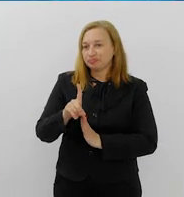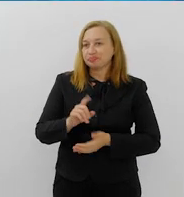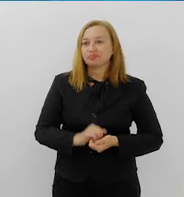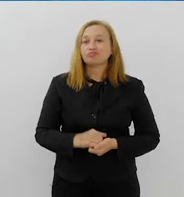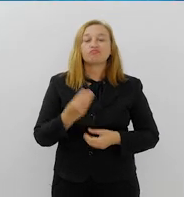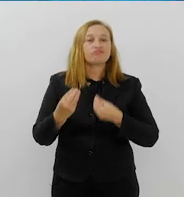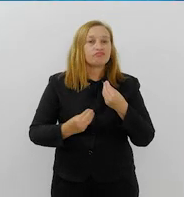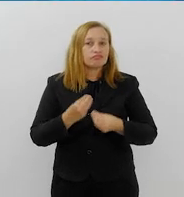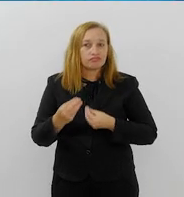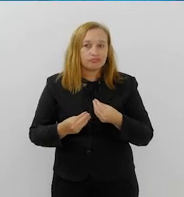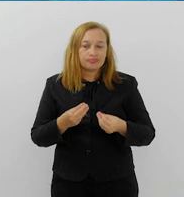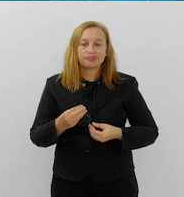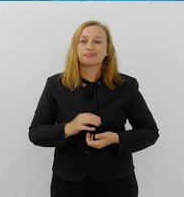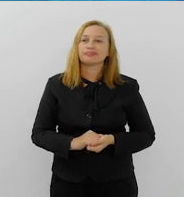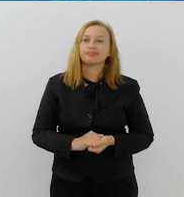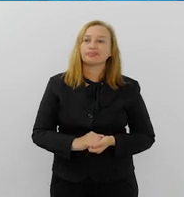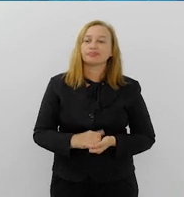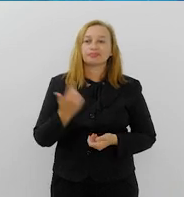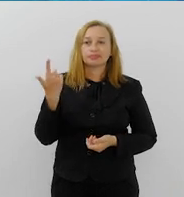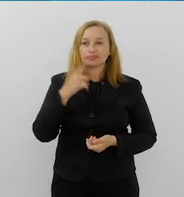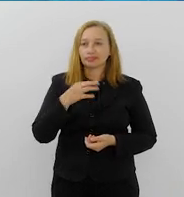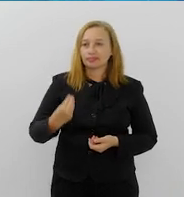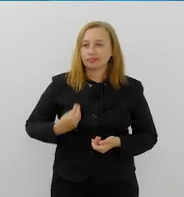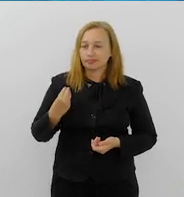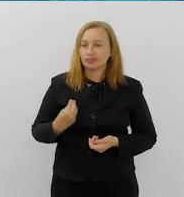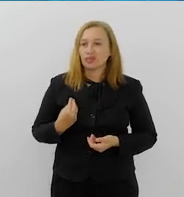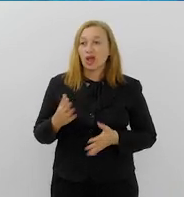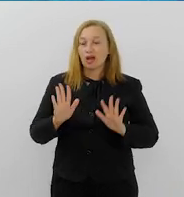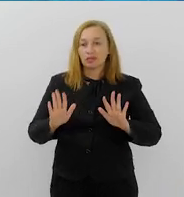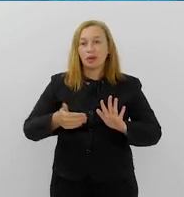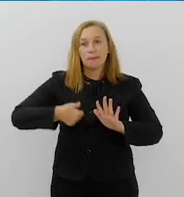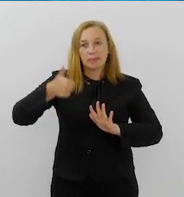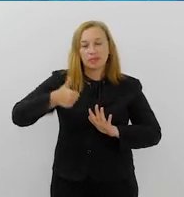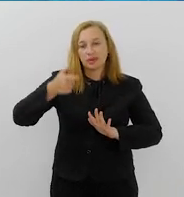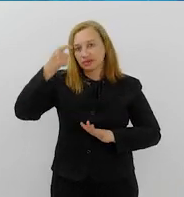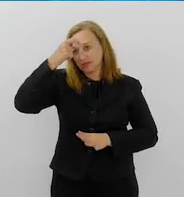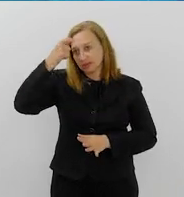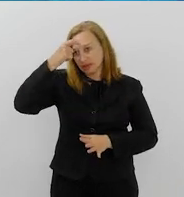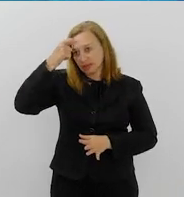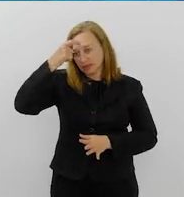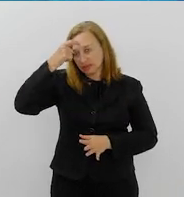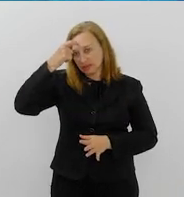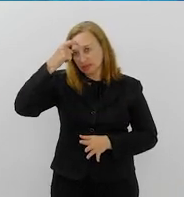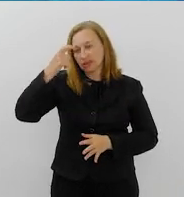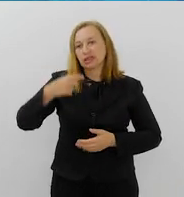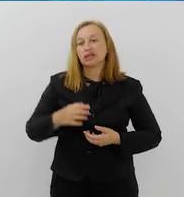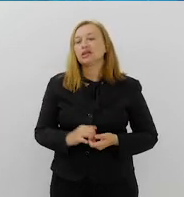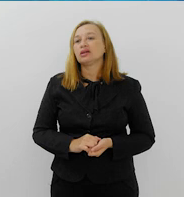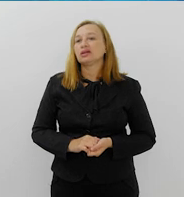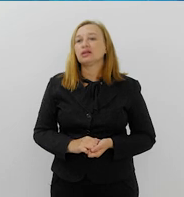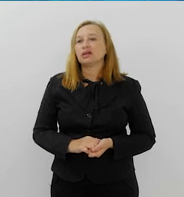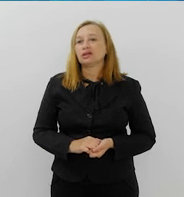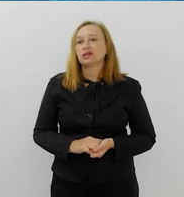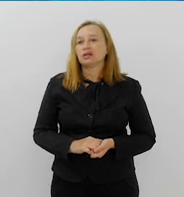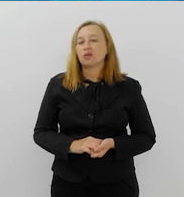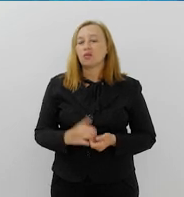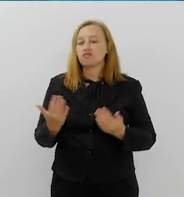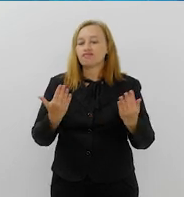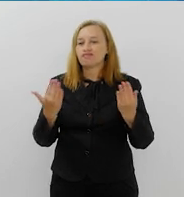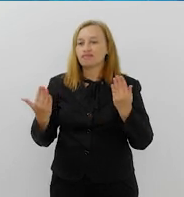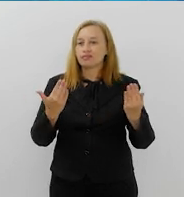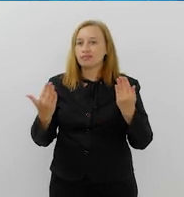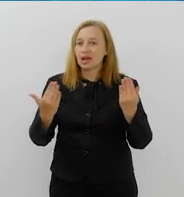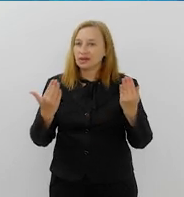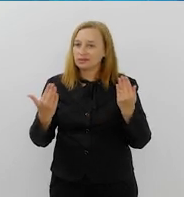Ótima pergunta. Como lidar com isso? Primeiro, ter muita consciência e chamar o foco para si, que é